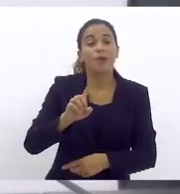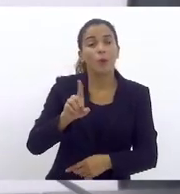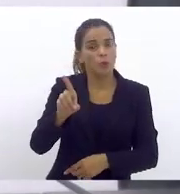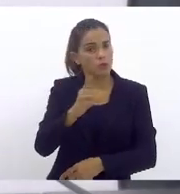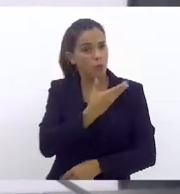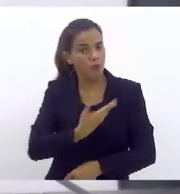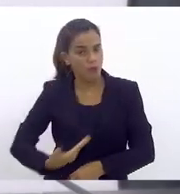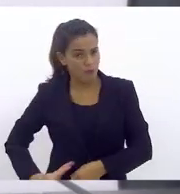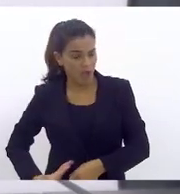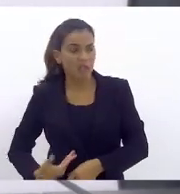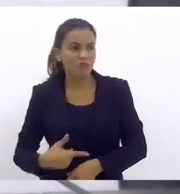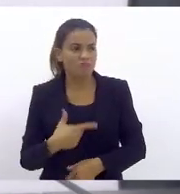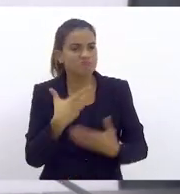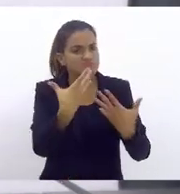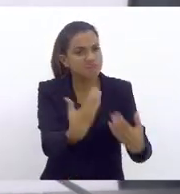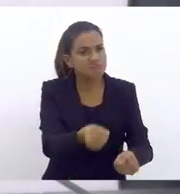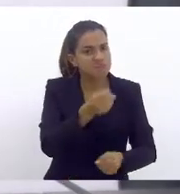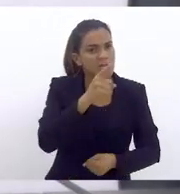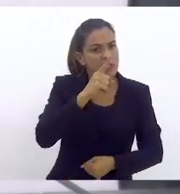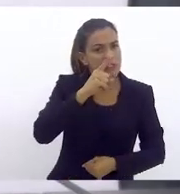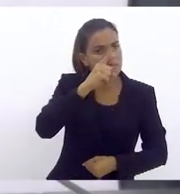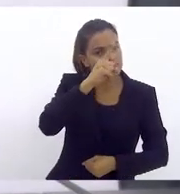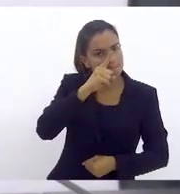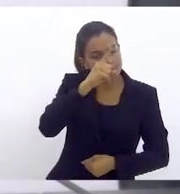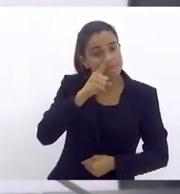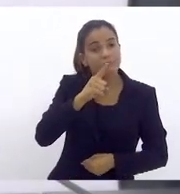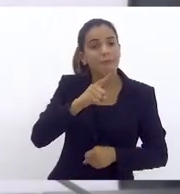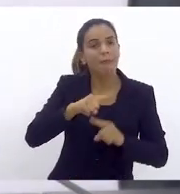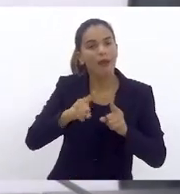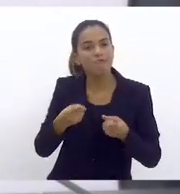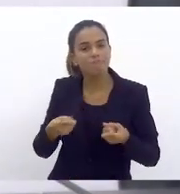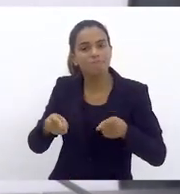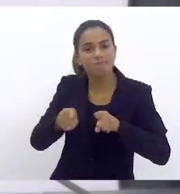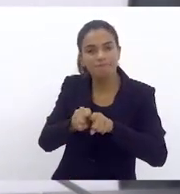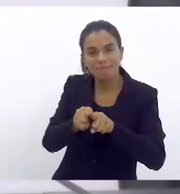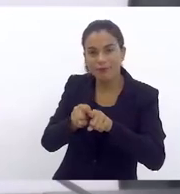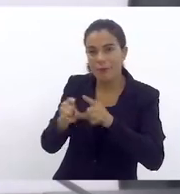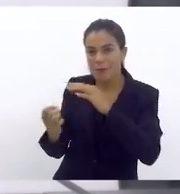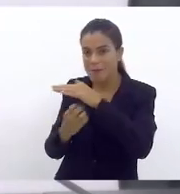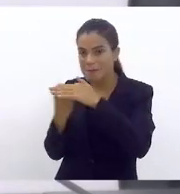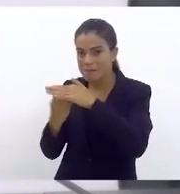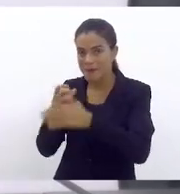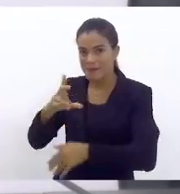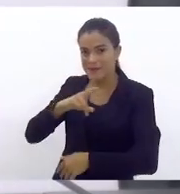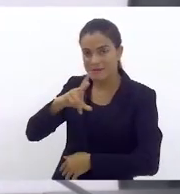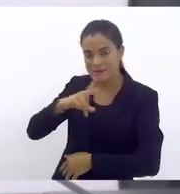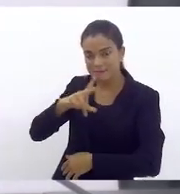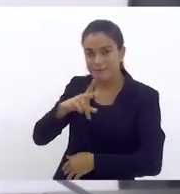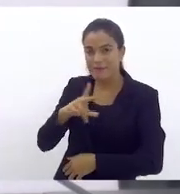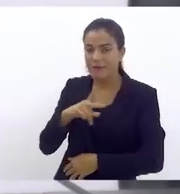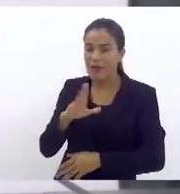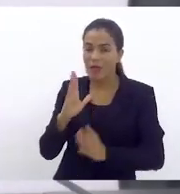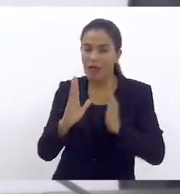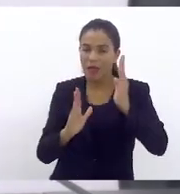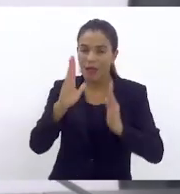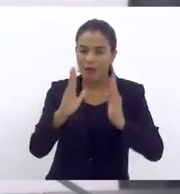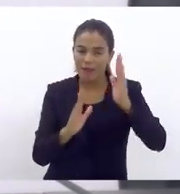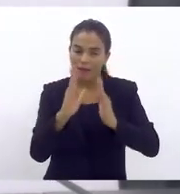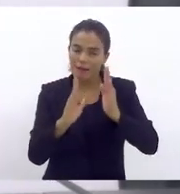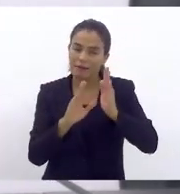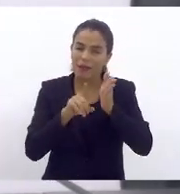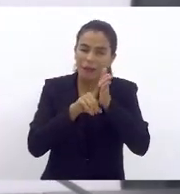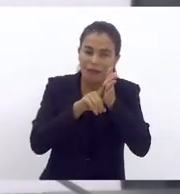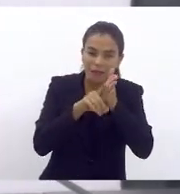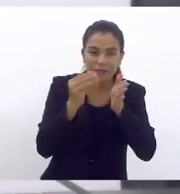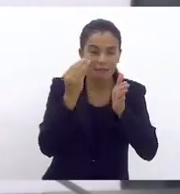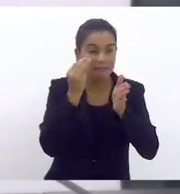decide correr um risco estabelece uma parceria com uma empresa privada para uma tecnologia ainda em fase de teste no